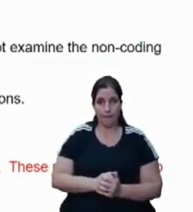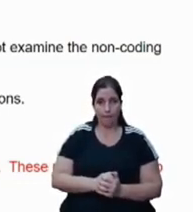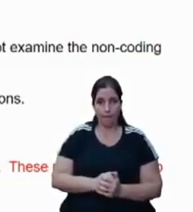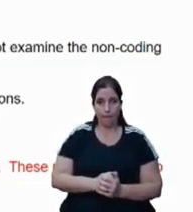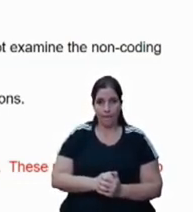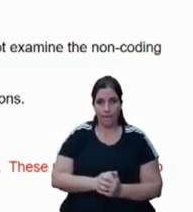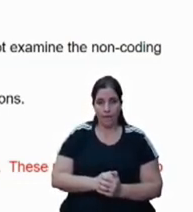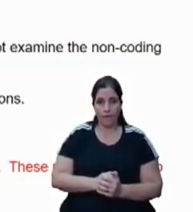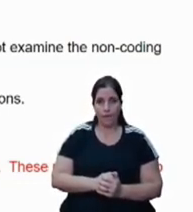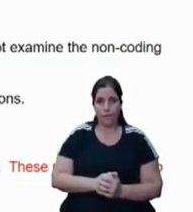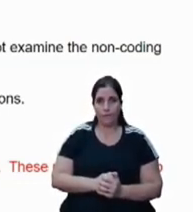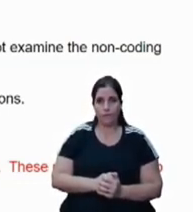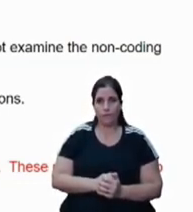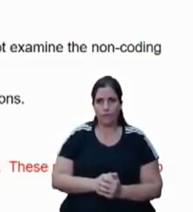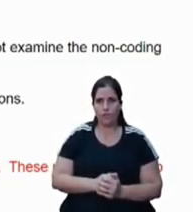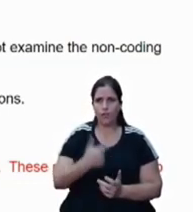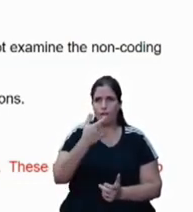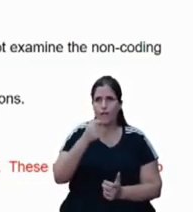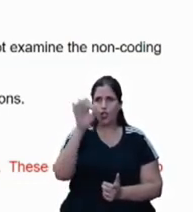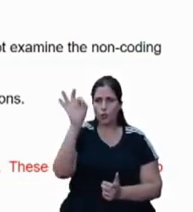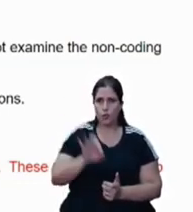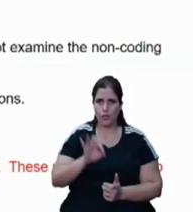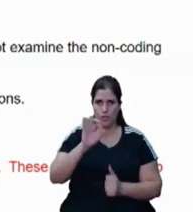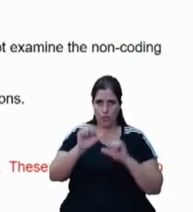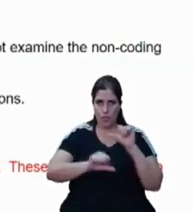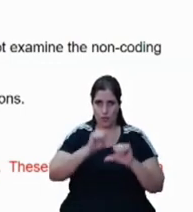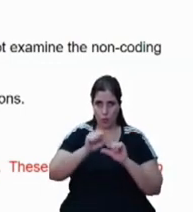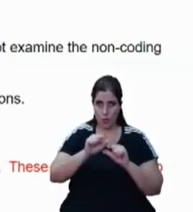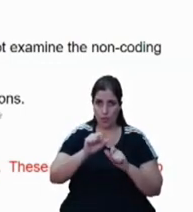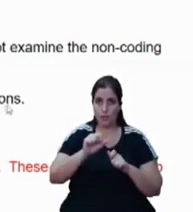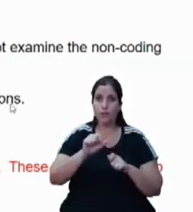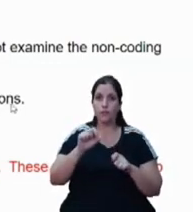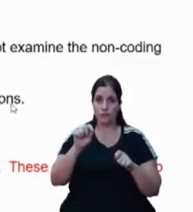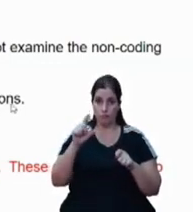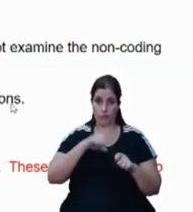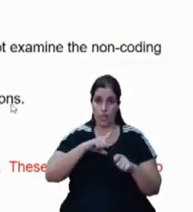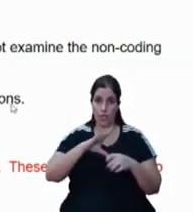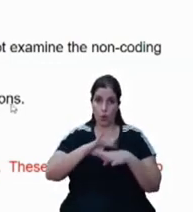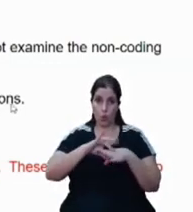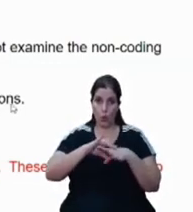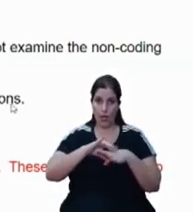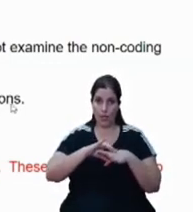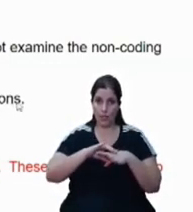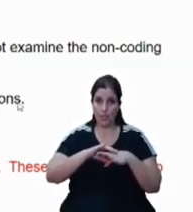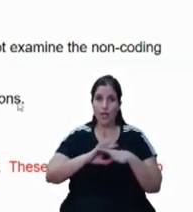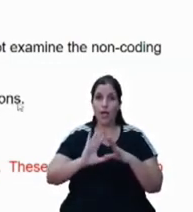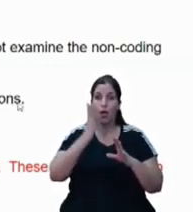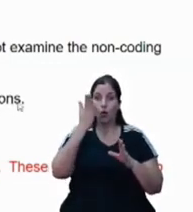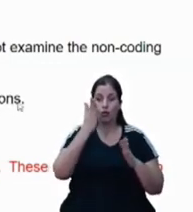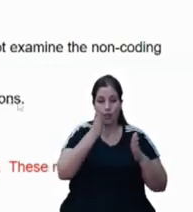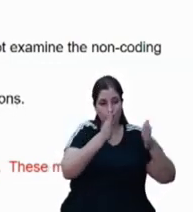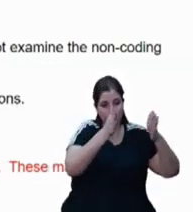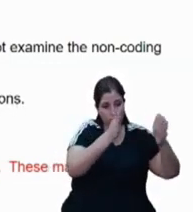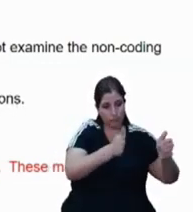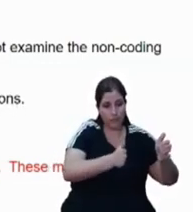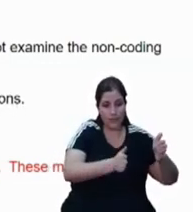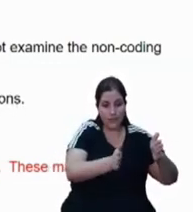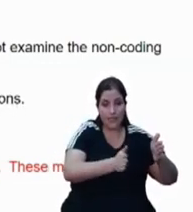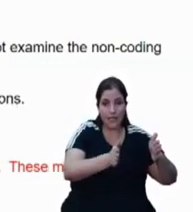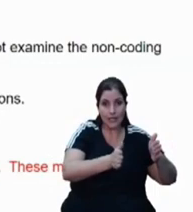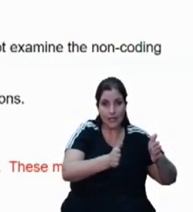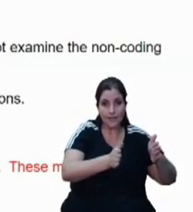It's Estima-se estimated que that 20% das 20% of mutações disease-causing causadoras de mutations doenças ocorrem nas occur in regiões não non-coding or codificantes in ou regulatory regions. regulatórias. That